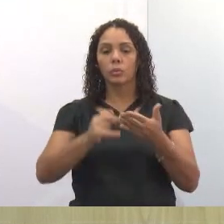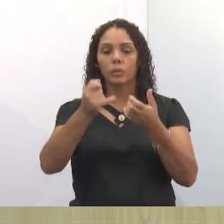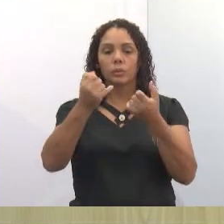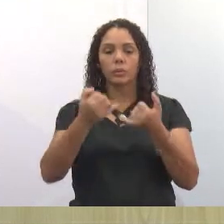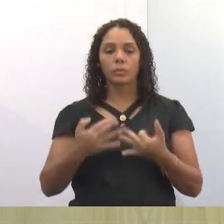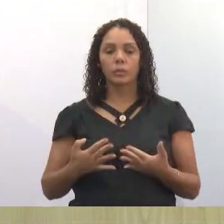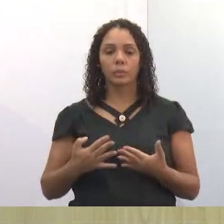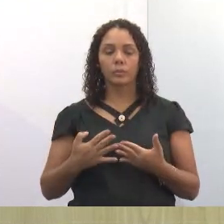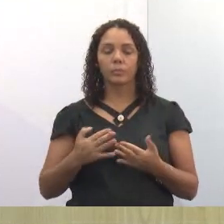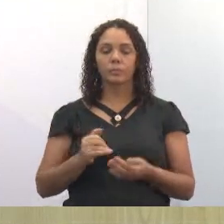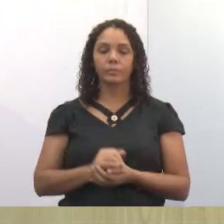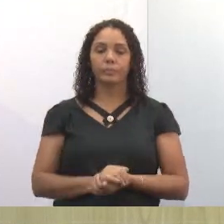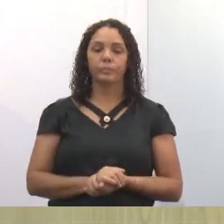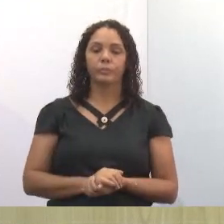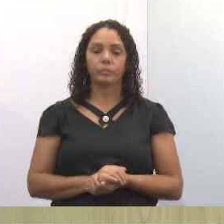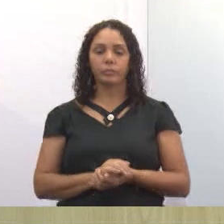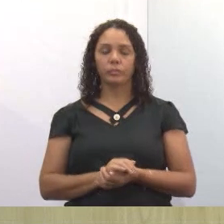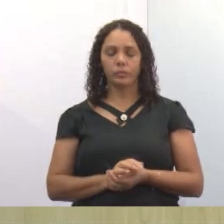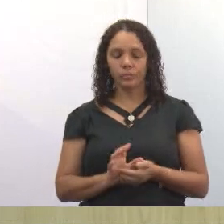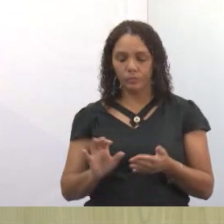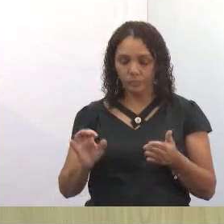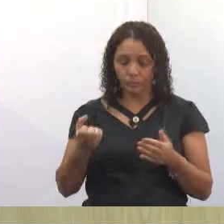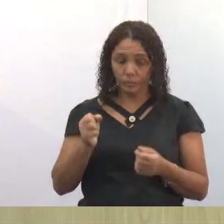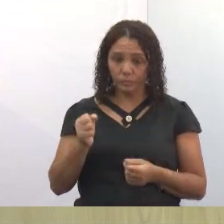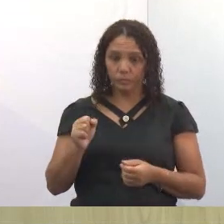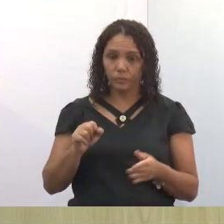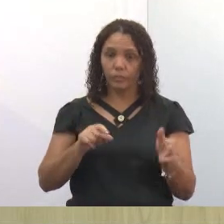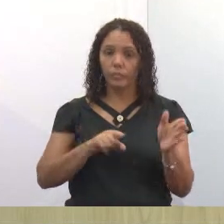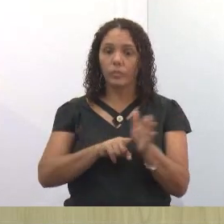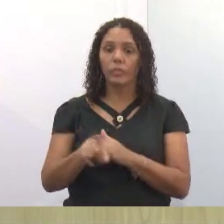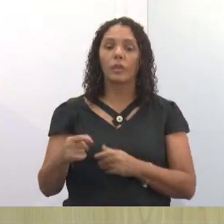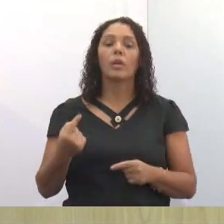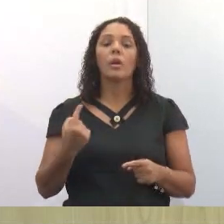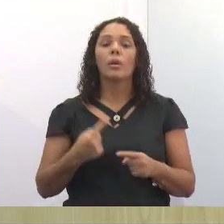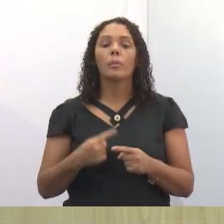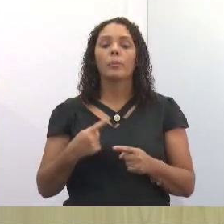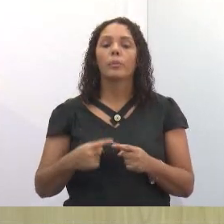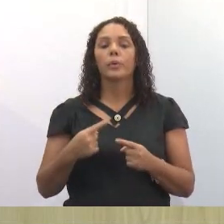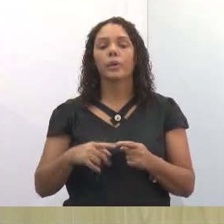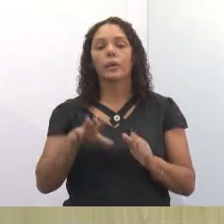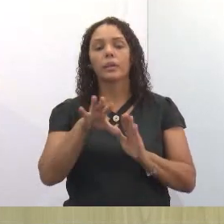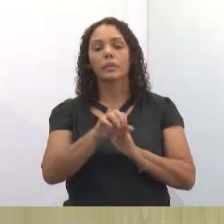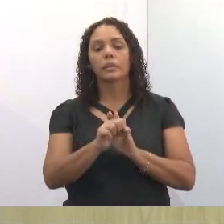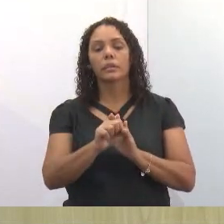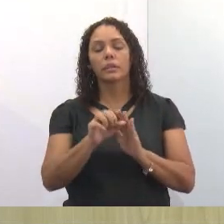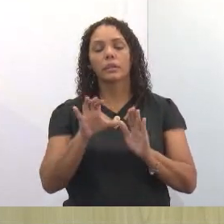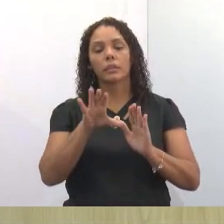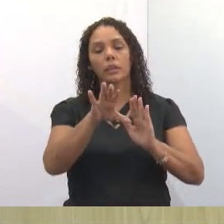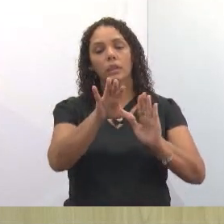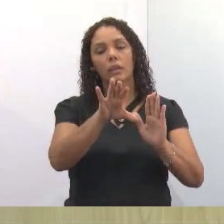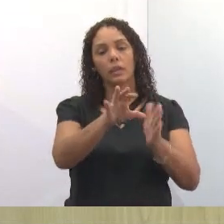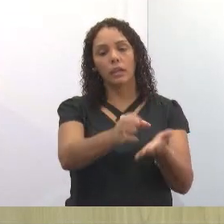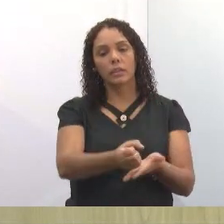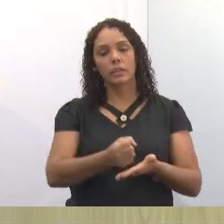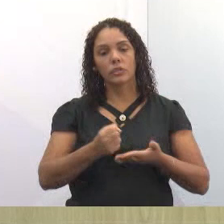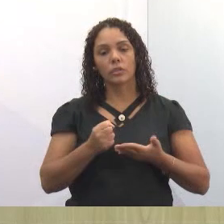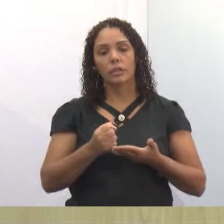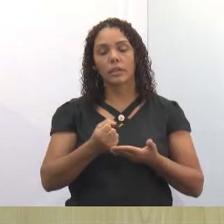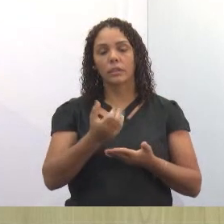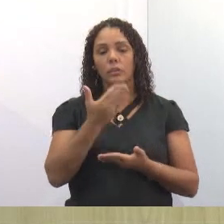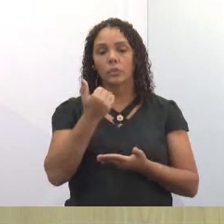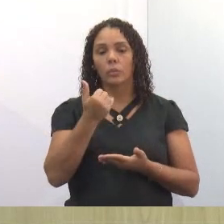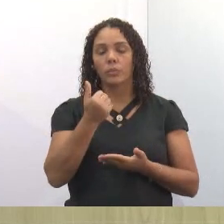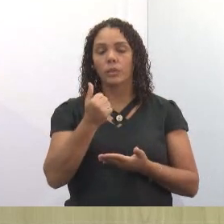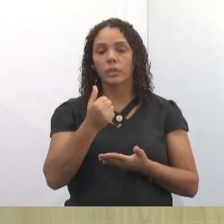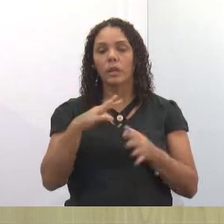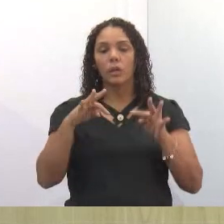8. Por que essa retirada de ração não é realizada de uma só vez, uma vez que a ração